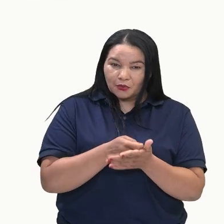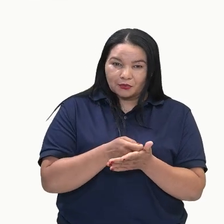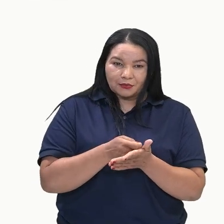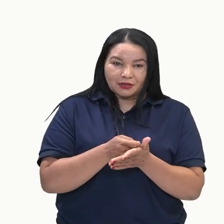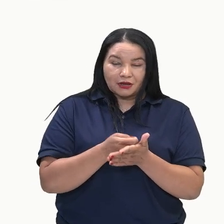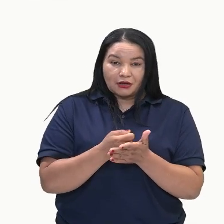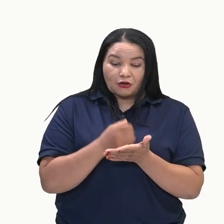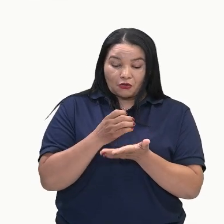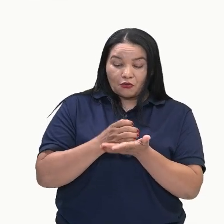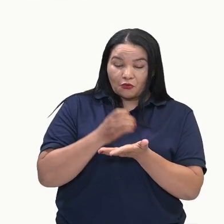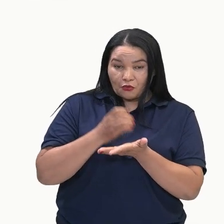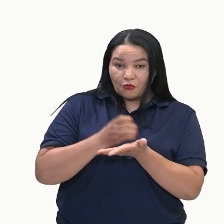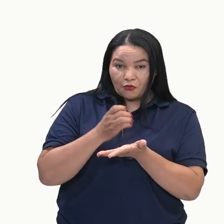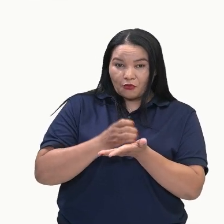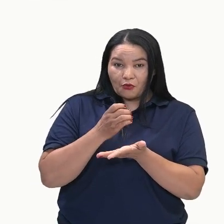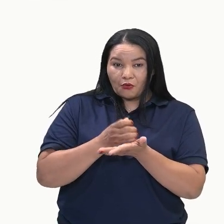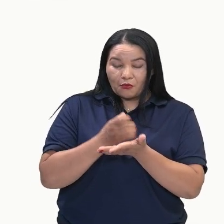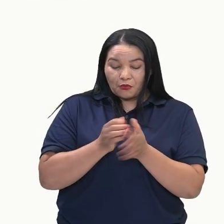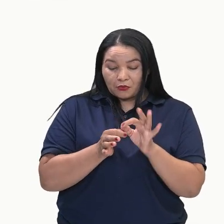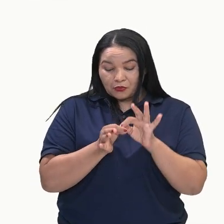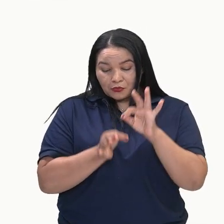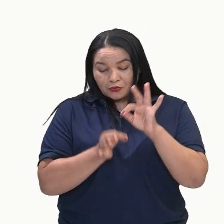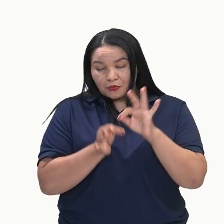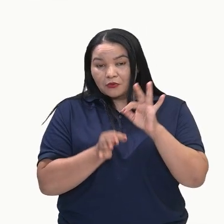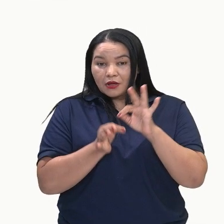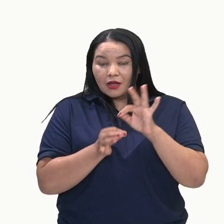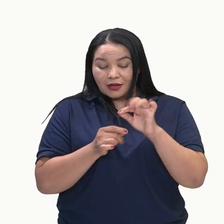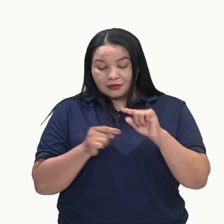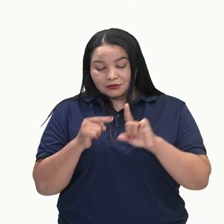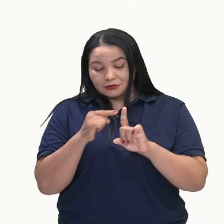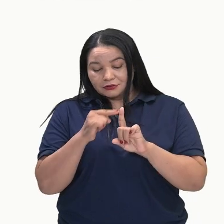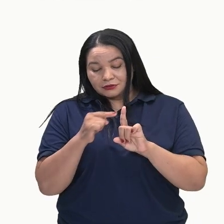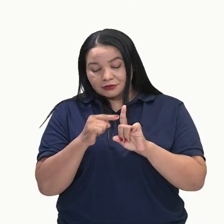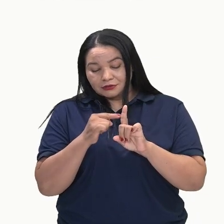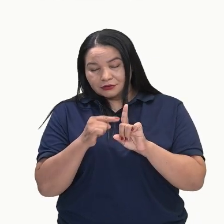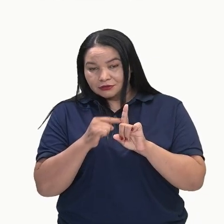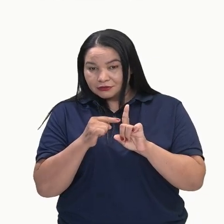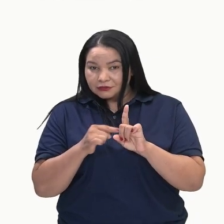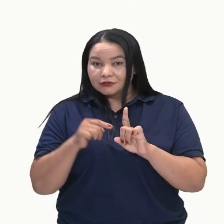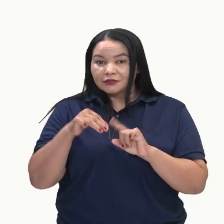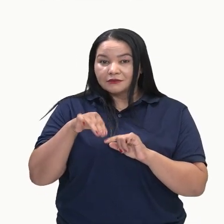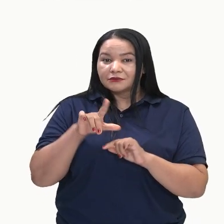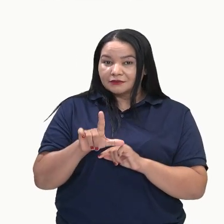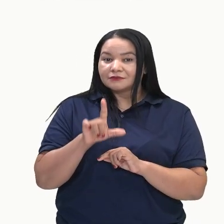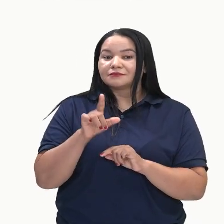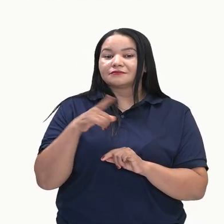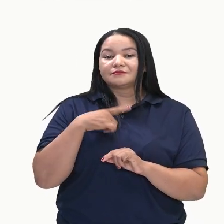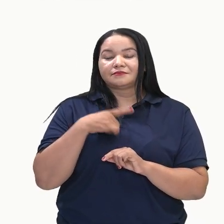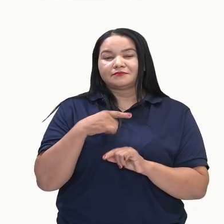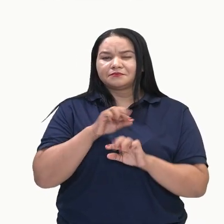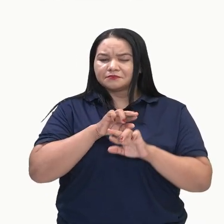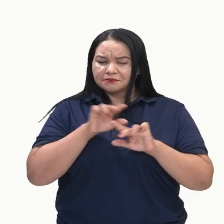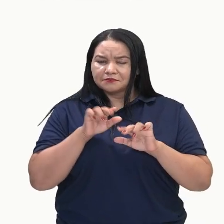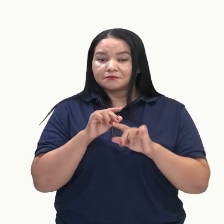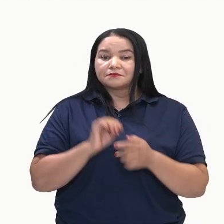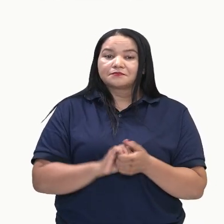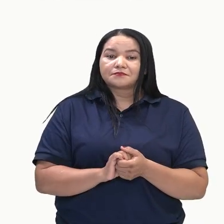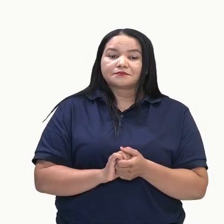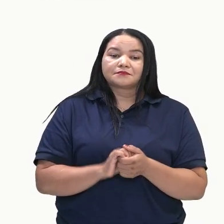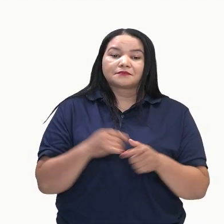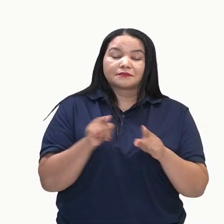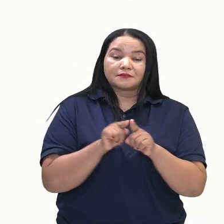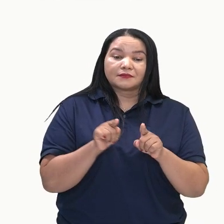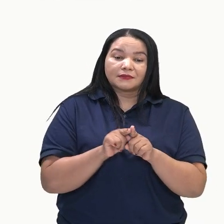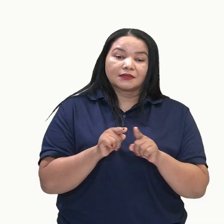copo medidor, não é? A gente percebe muito ali a presença do mililitro. Saber que 1 litro é igual a